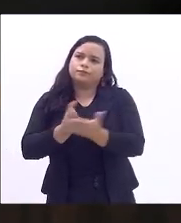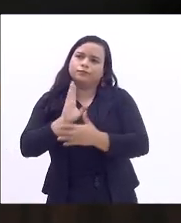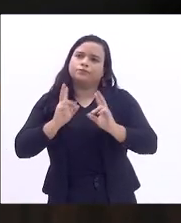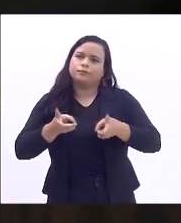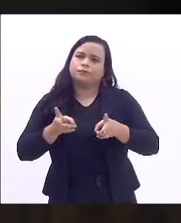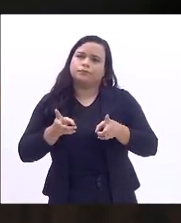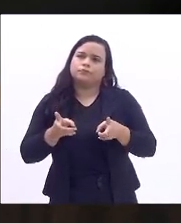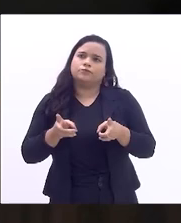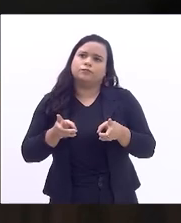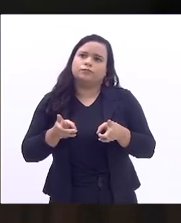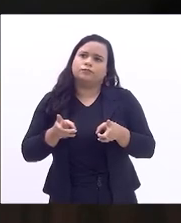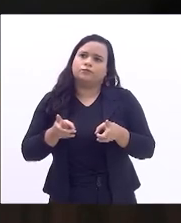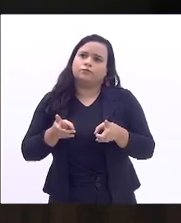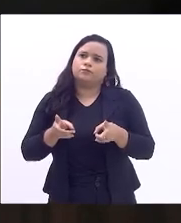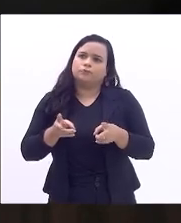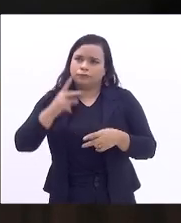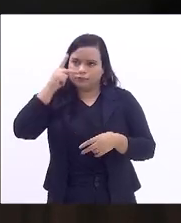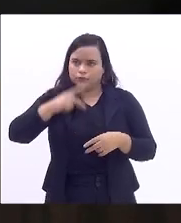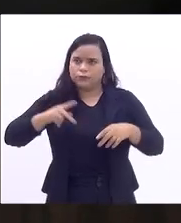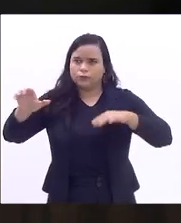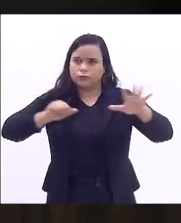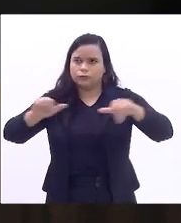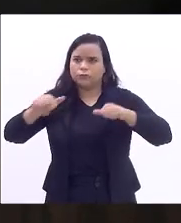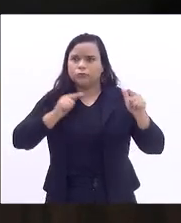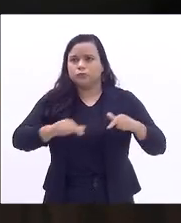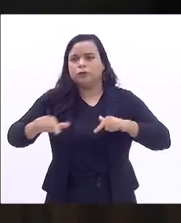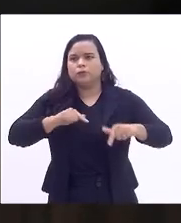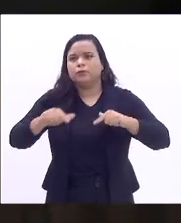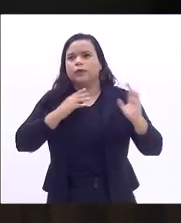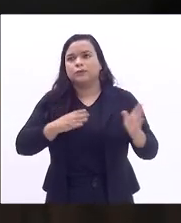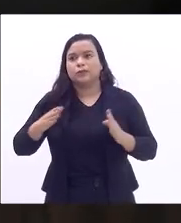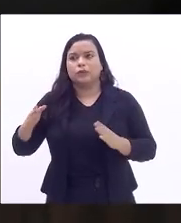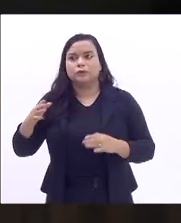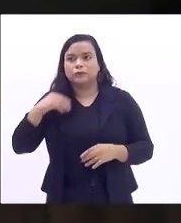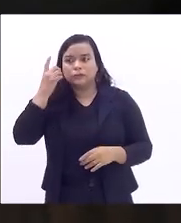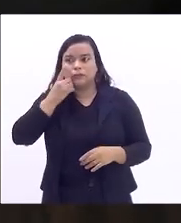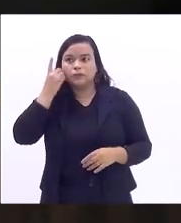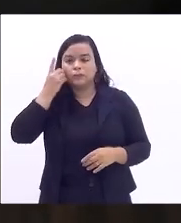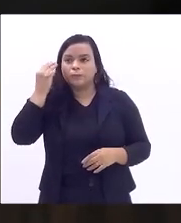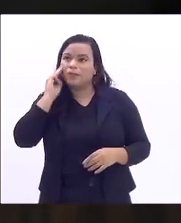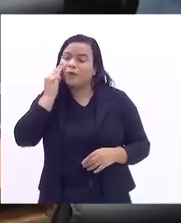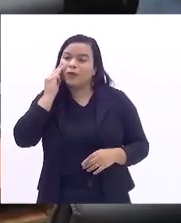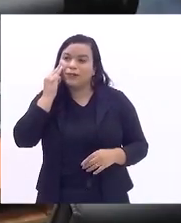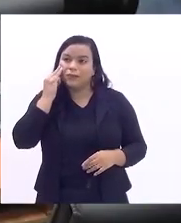como estão a apresentação dos trabalhos a ordem Deputado da Mônica